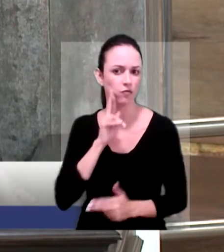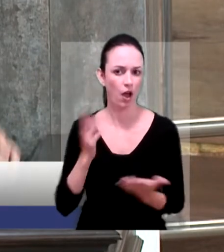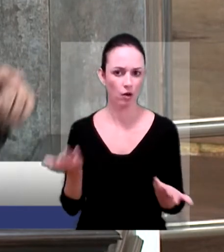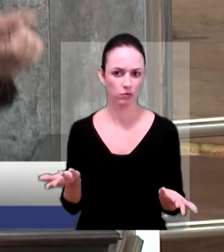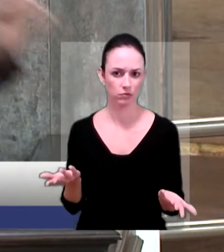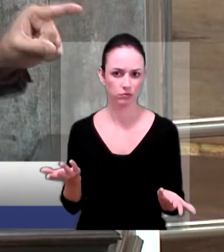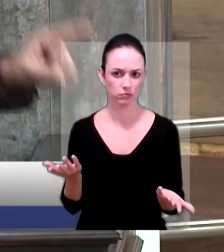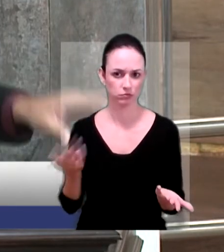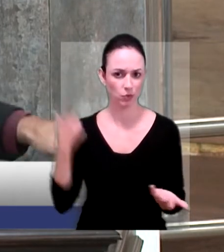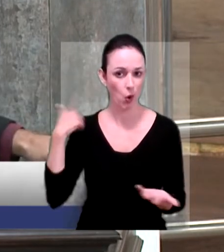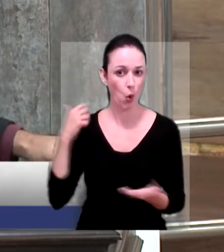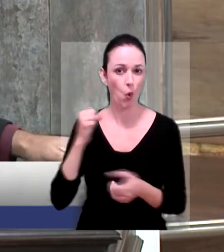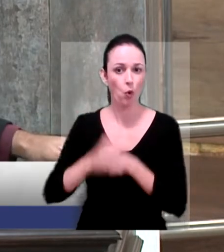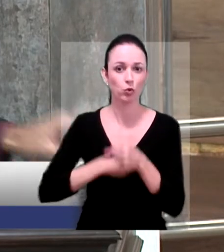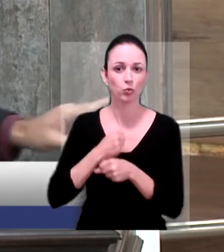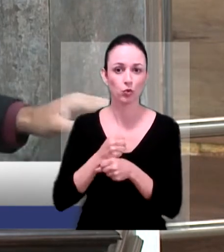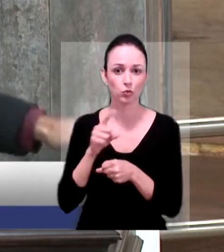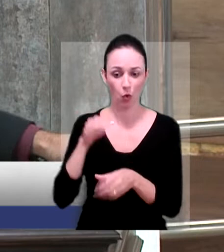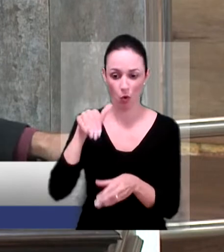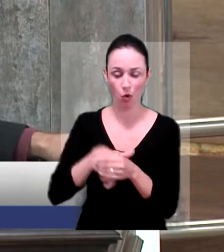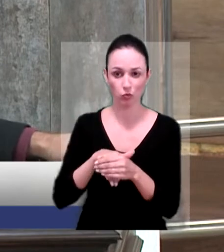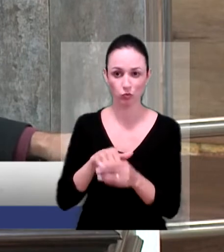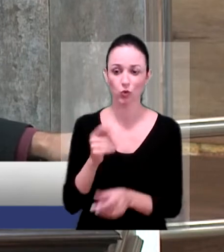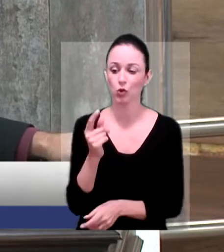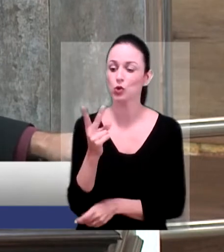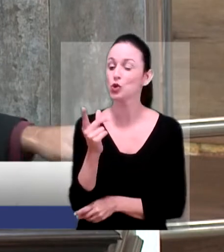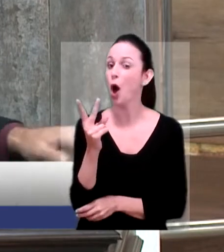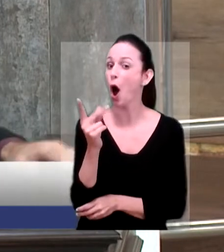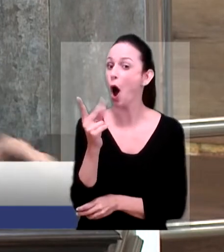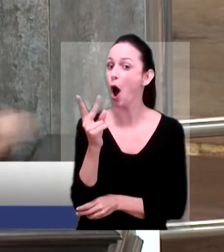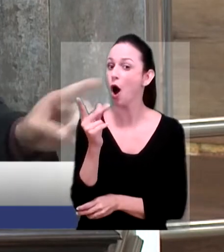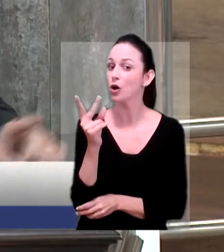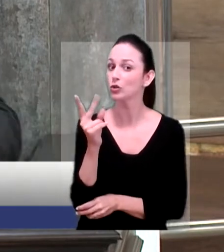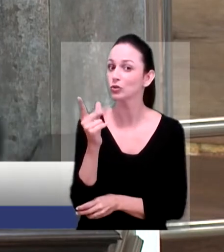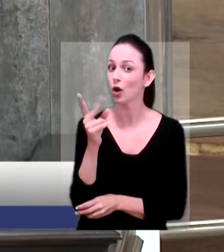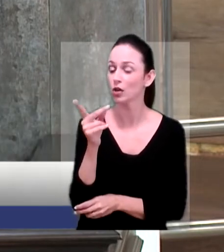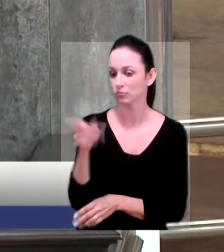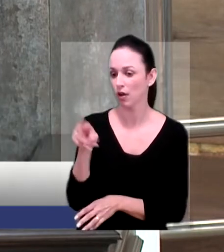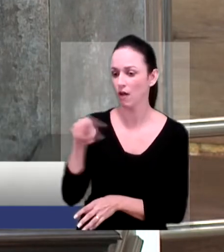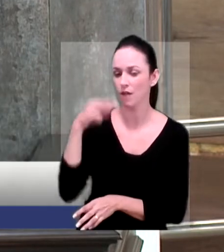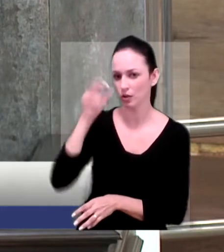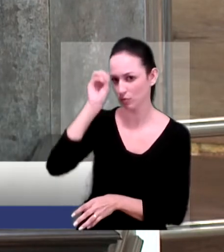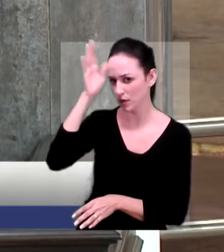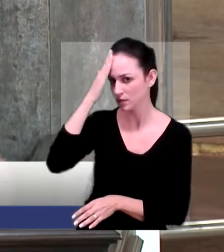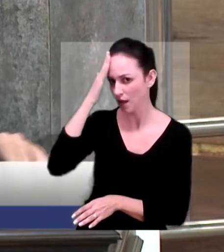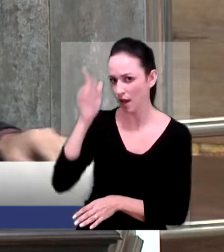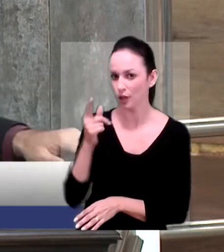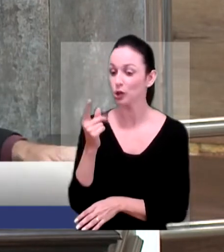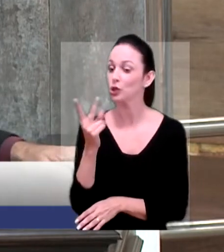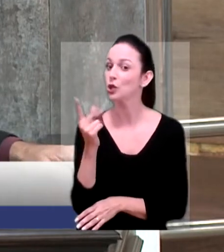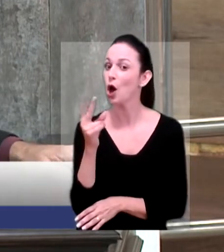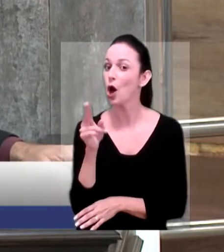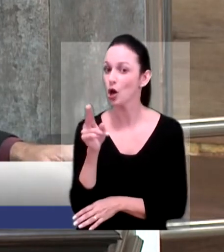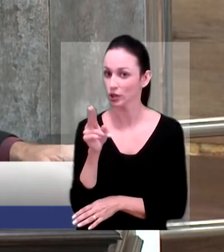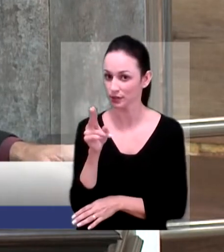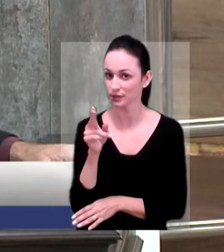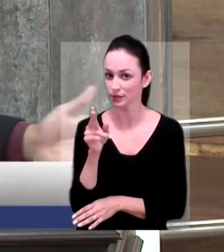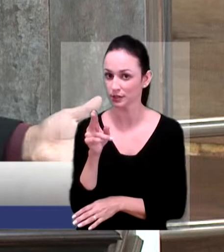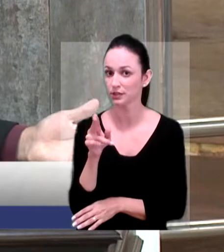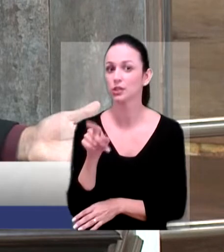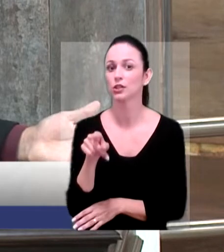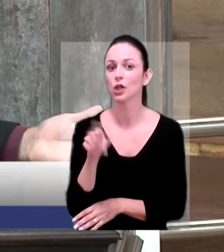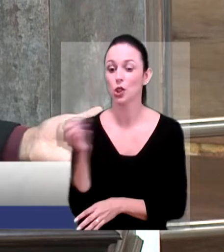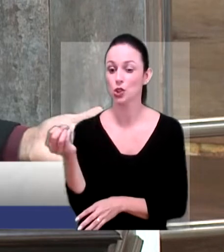eleição, 12 dos nomes, Mário Moretti sabe muito bem, 12 dos últimos dos novos nomes que aqui estão,